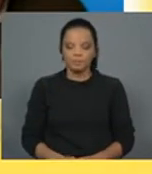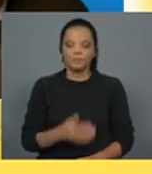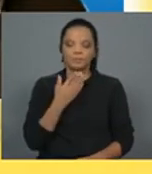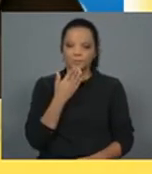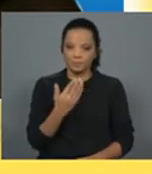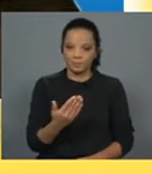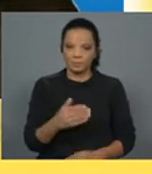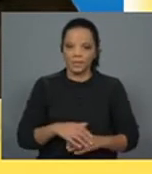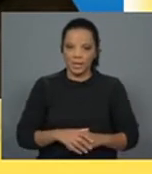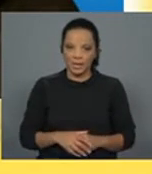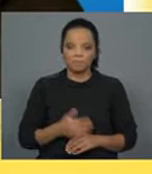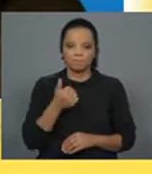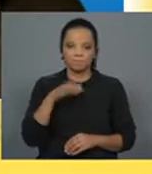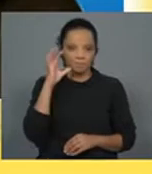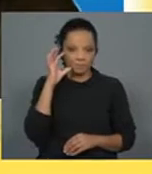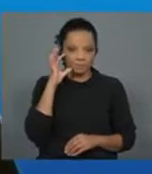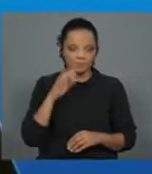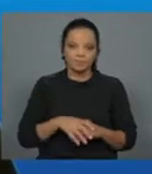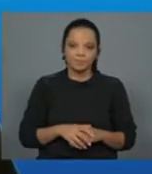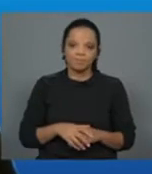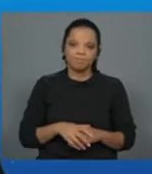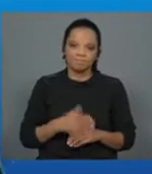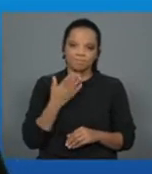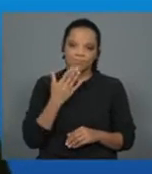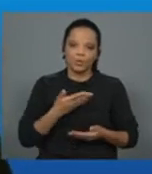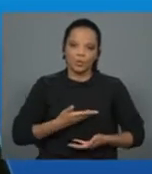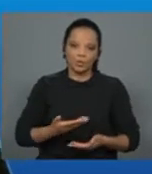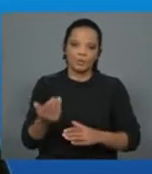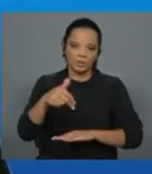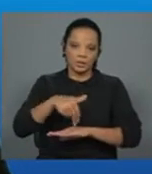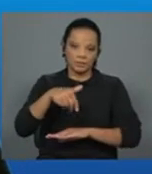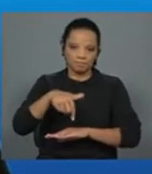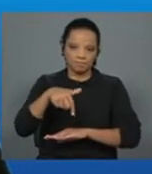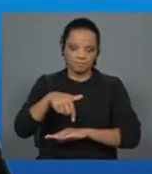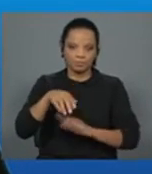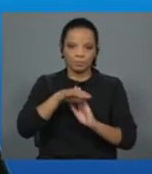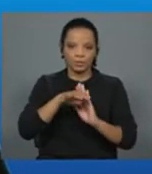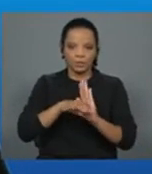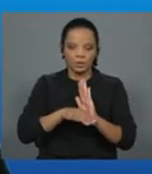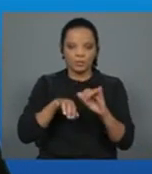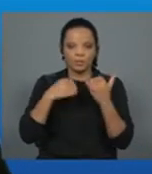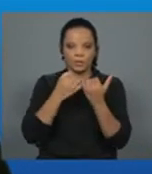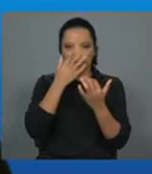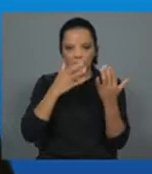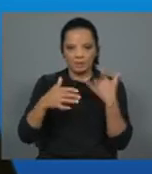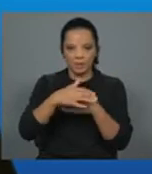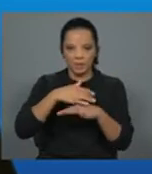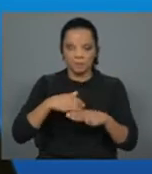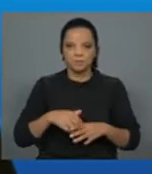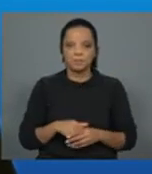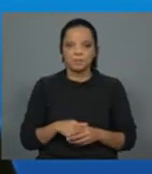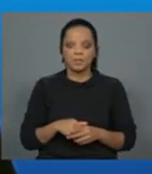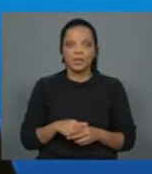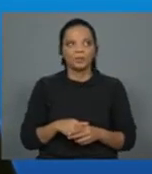Obrigado, muito boa tarde. E quero agradecer o convite para estar presente aqui neste programa, Sociedade Civil. Ora, como é que